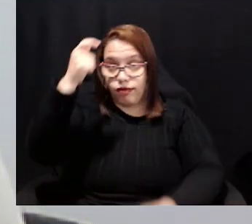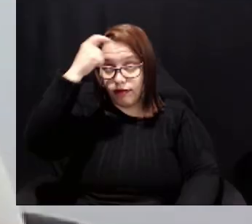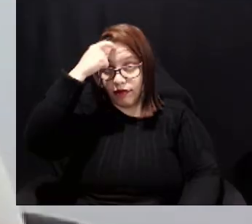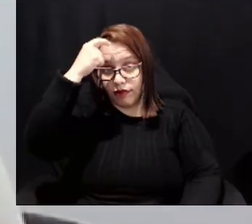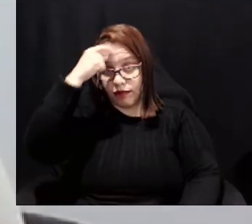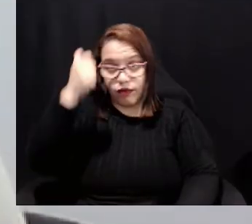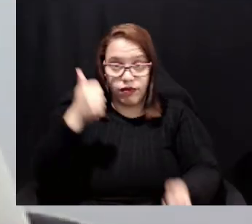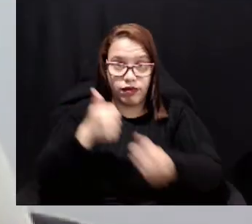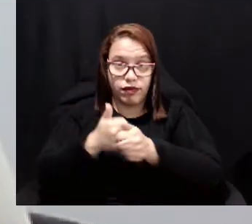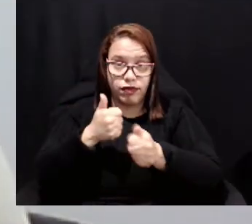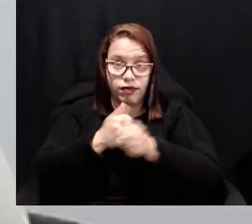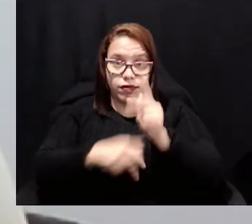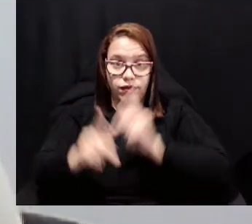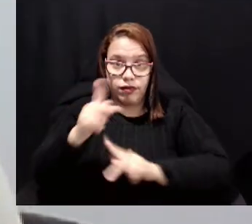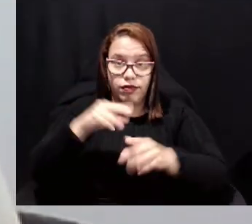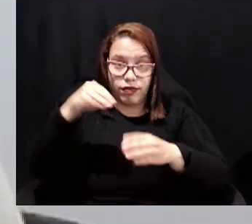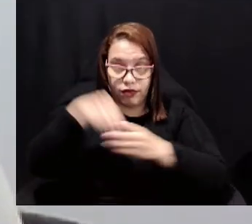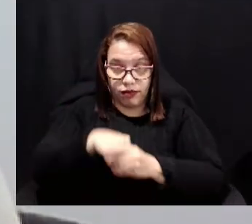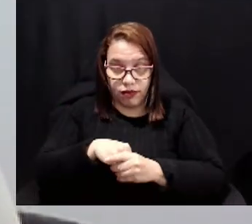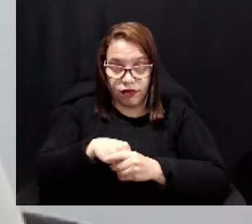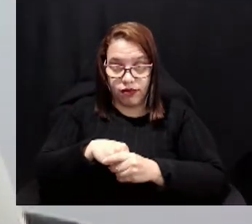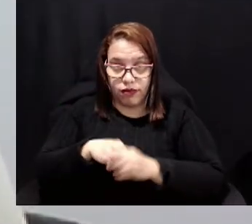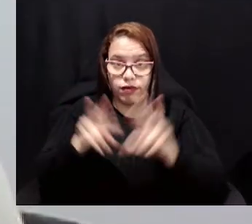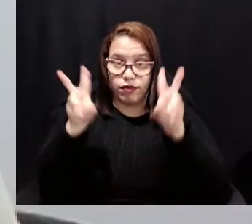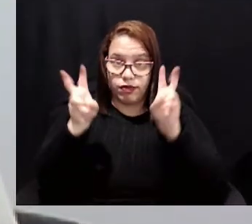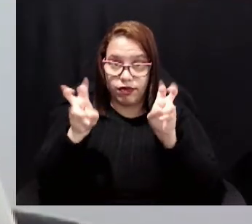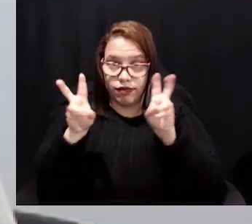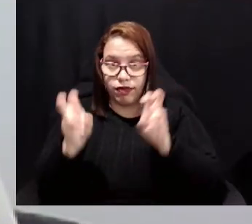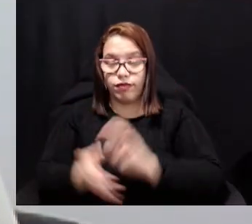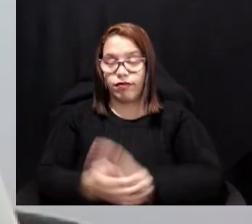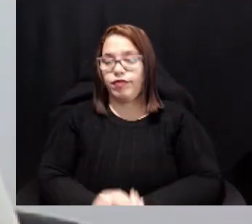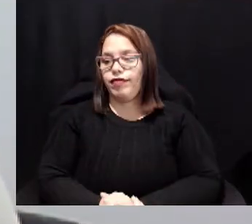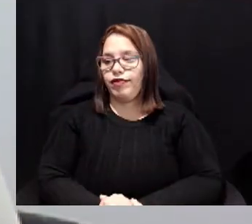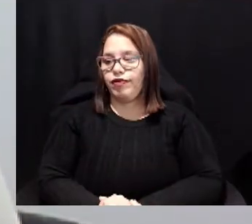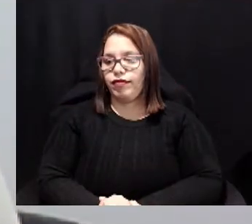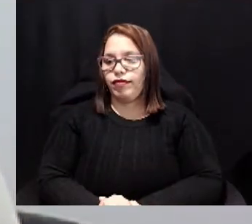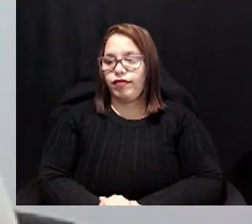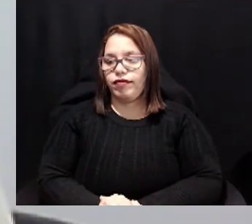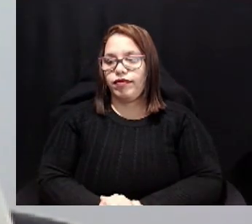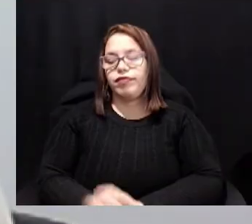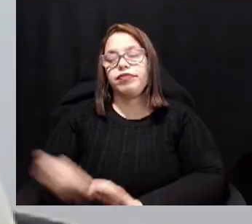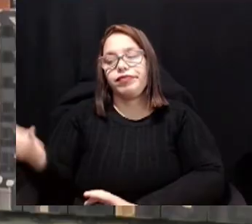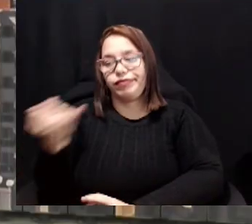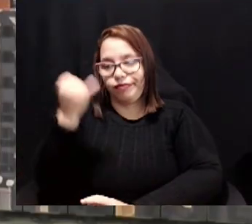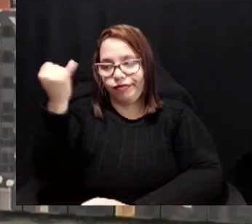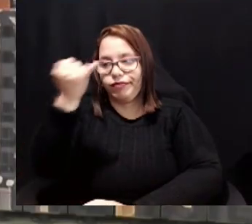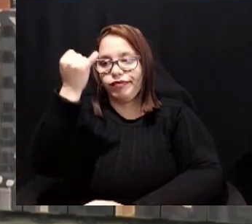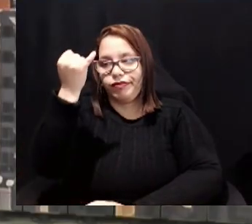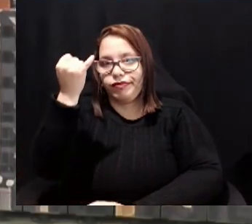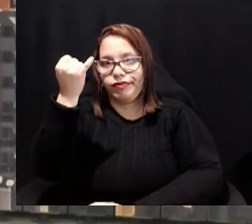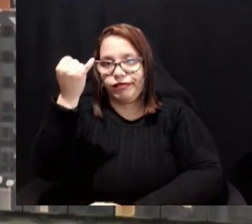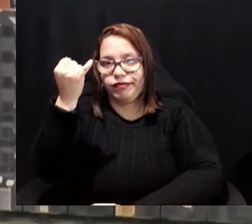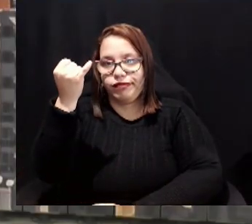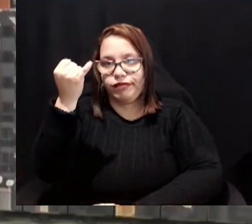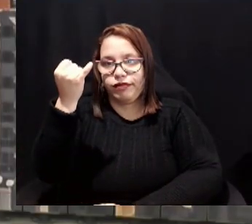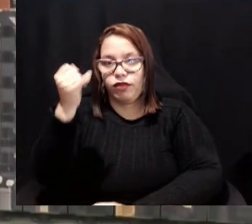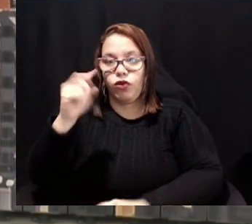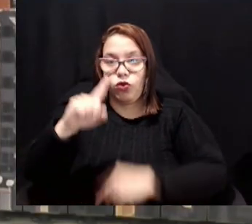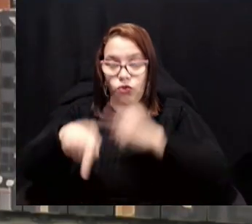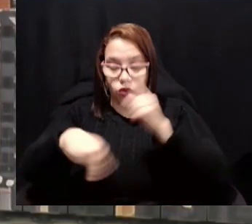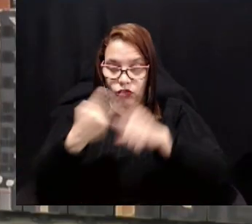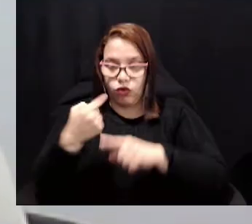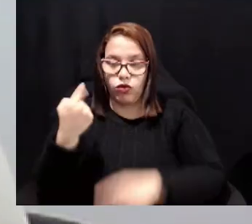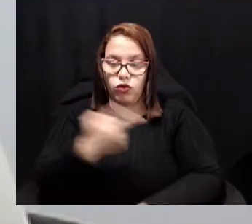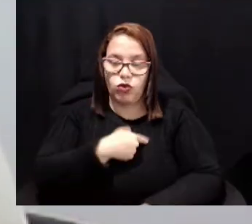de conscientização para aproximar o nosso público interno dessas temáticas, o que é um fator importantíssimo para